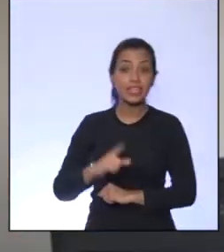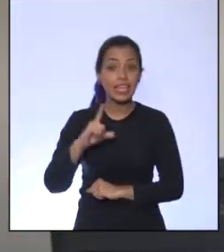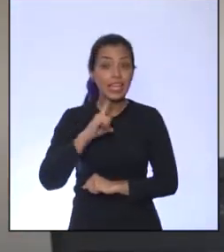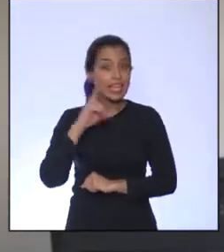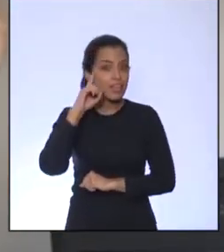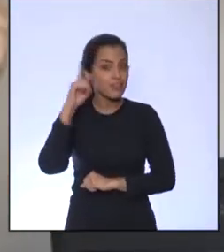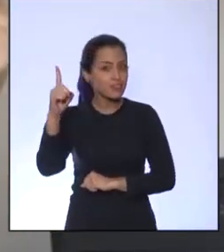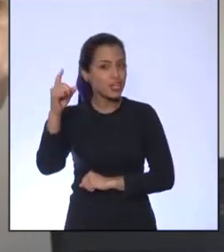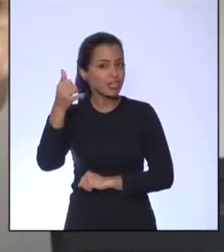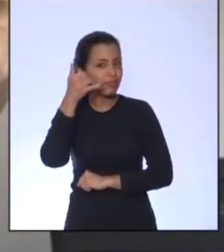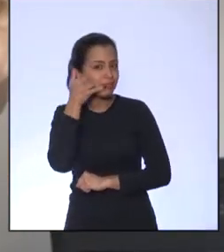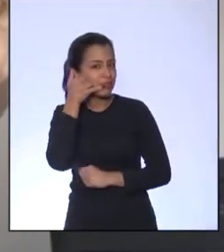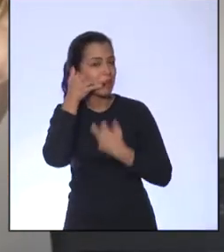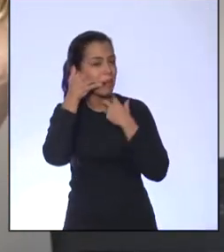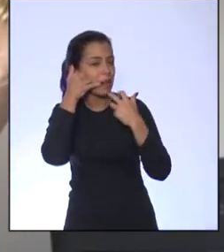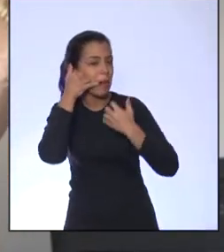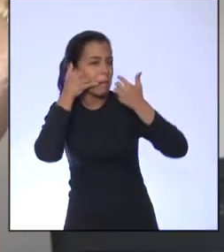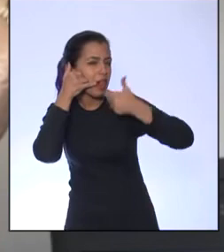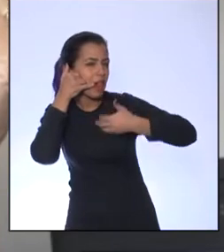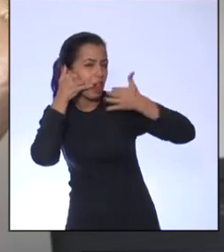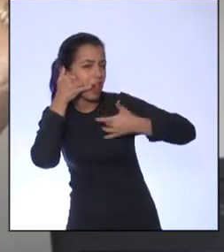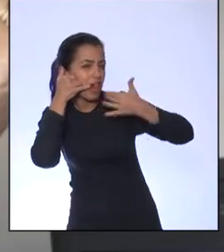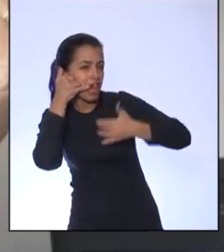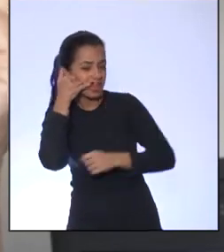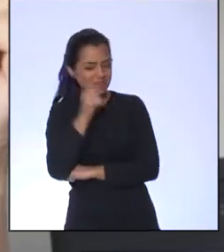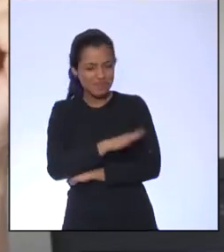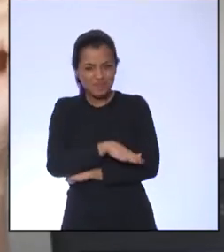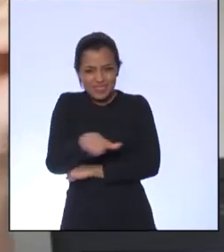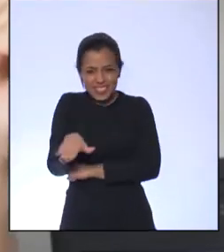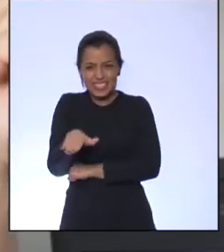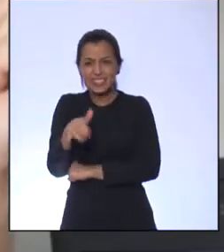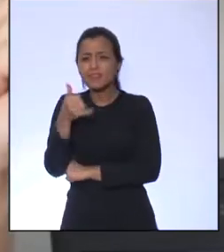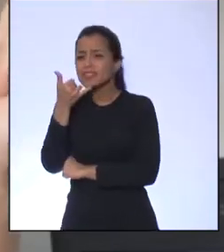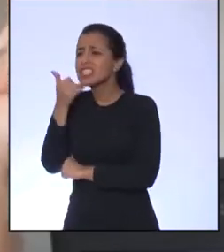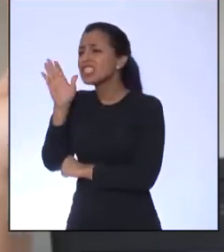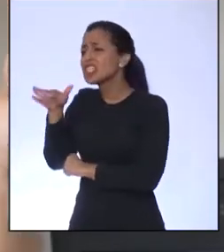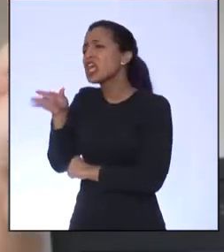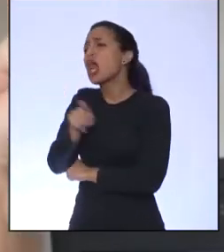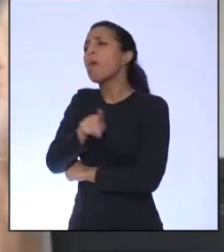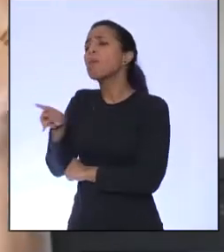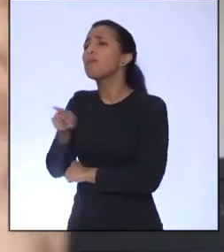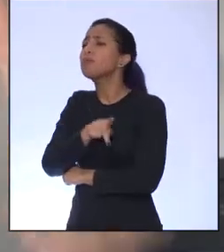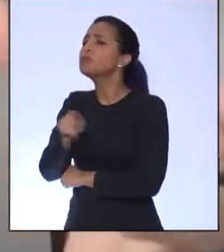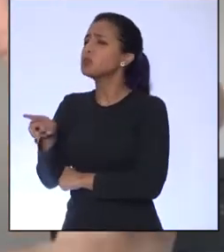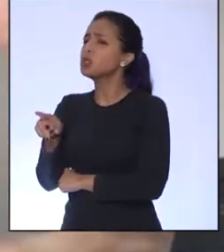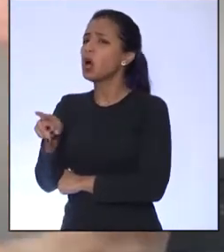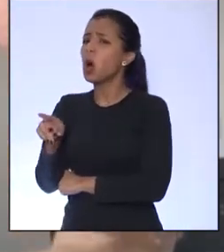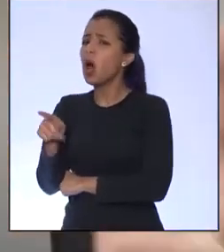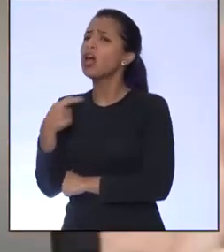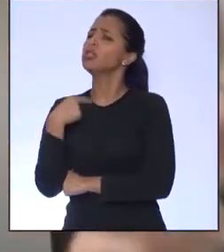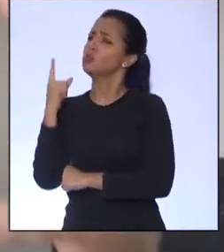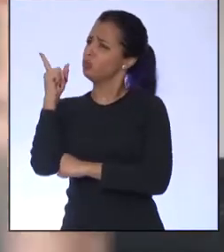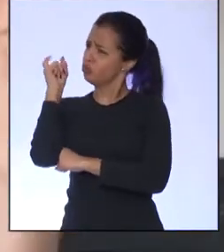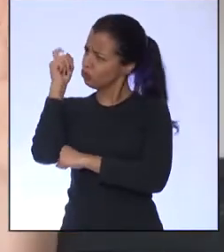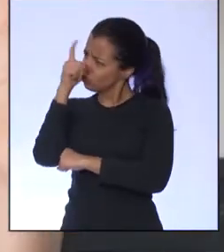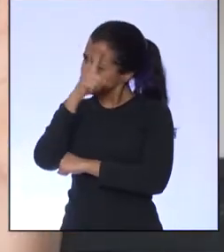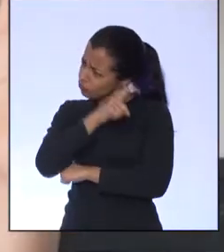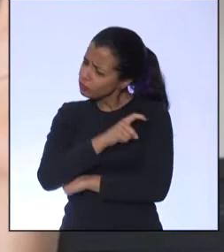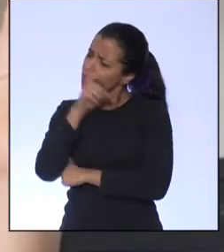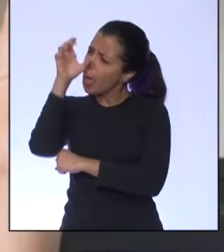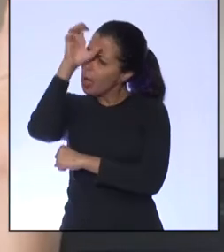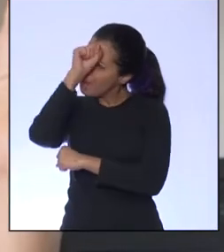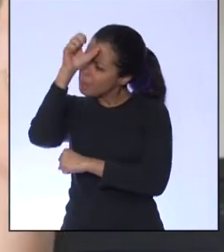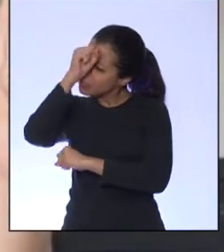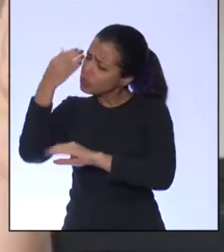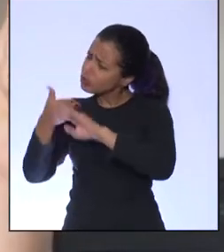bastante. Uma menininha telefona para a professora, fala: professora, está muito difícil aprender sem